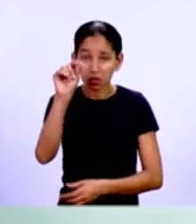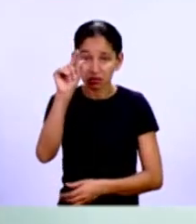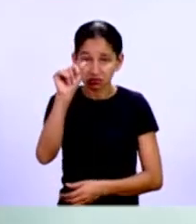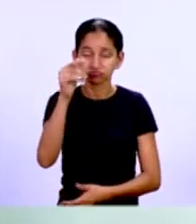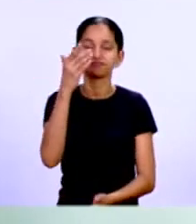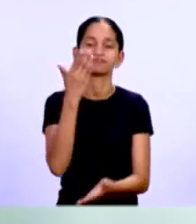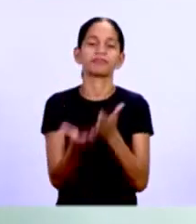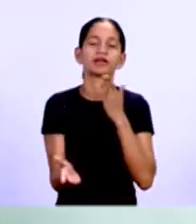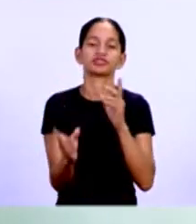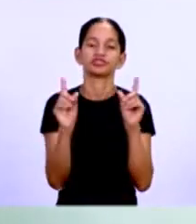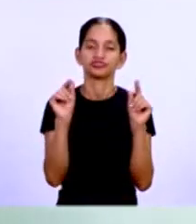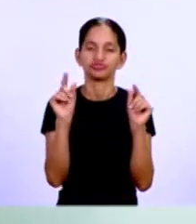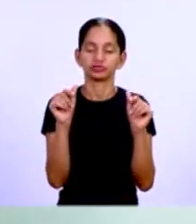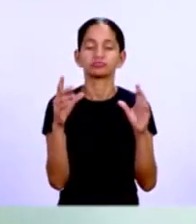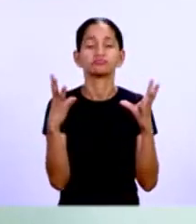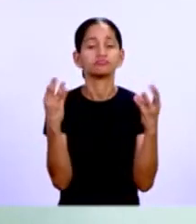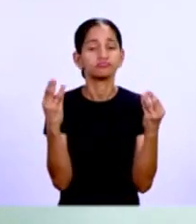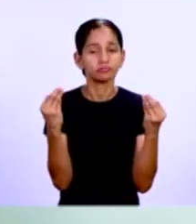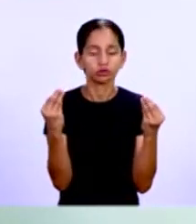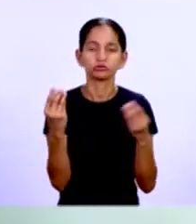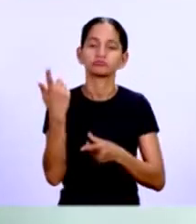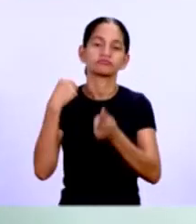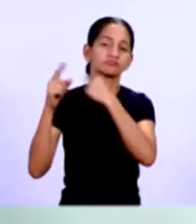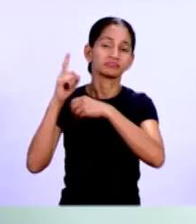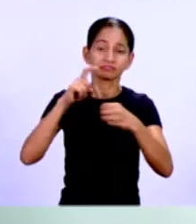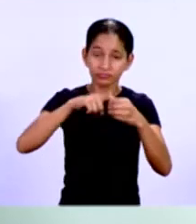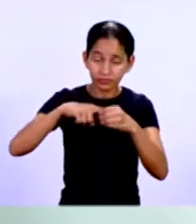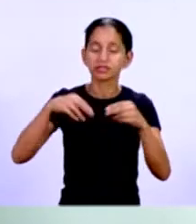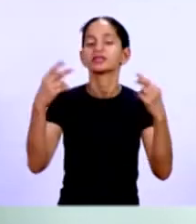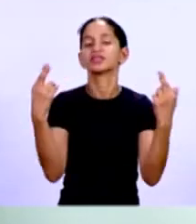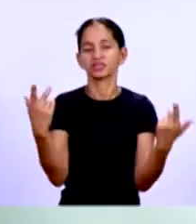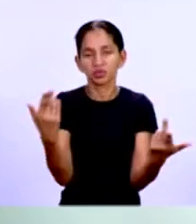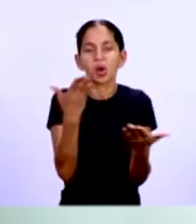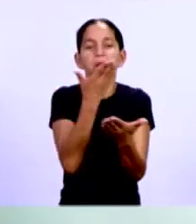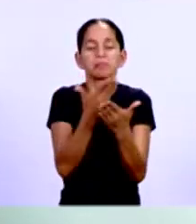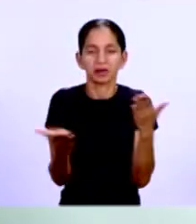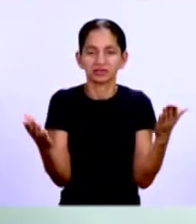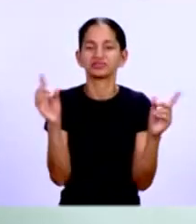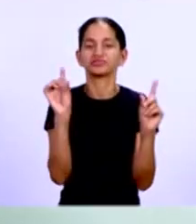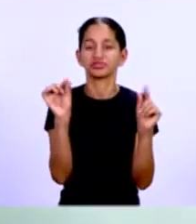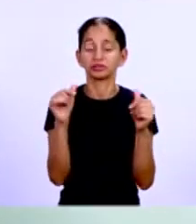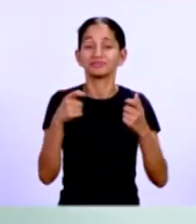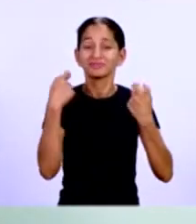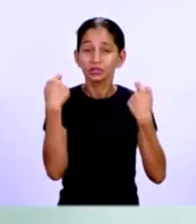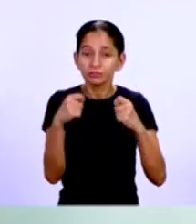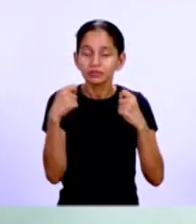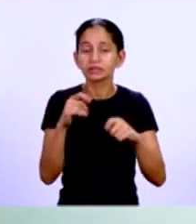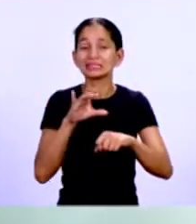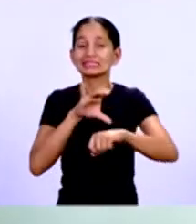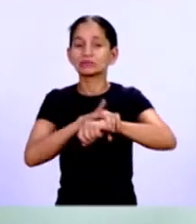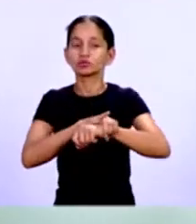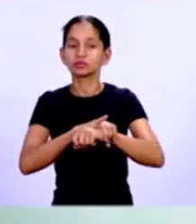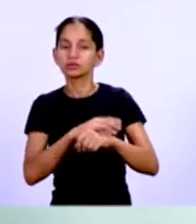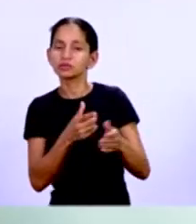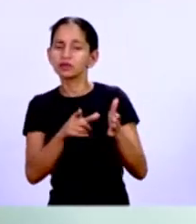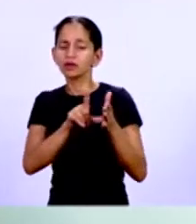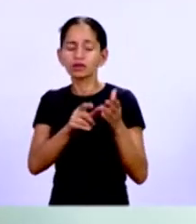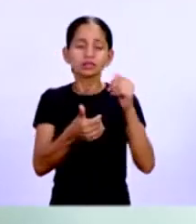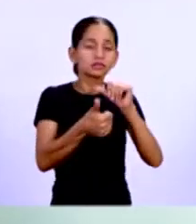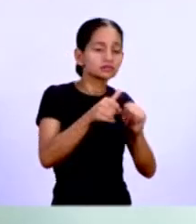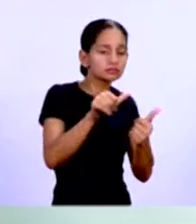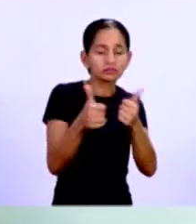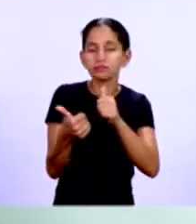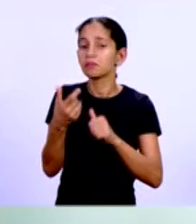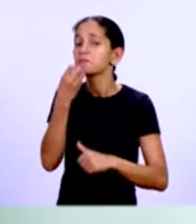dinheiro. Muitas pessoas que investiram no mercado de ações perderam dinheiro também. Então, é preciso se prevenir contra essas oscilações